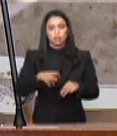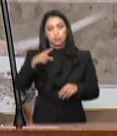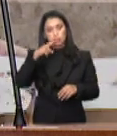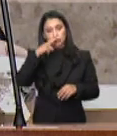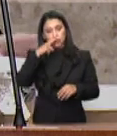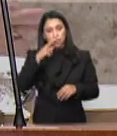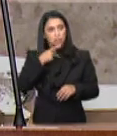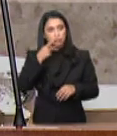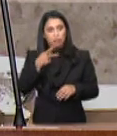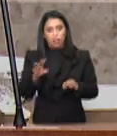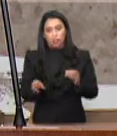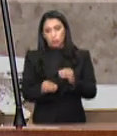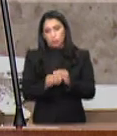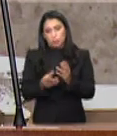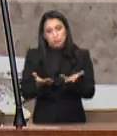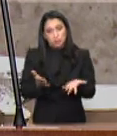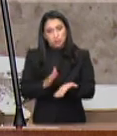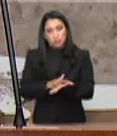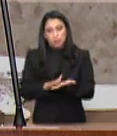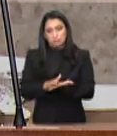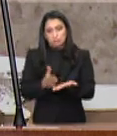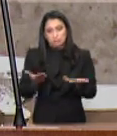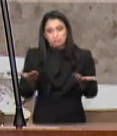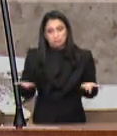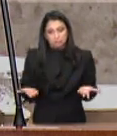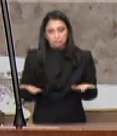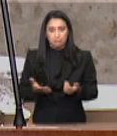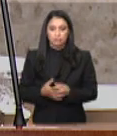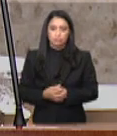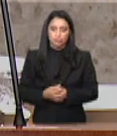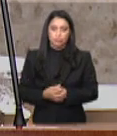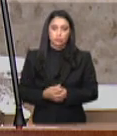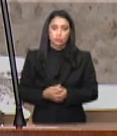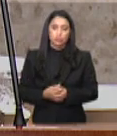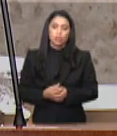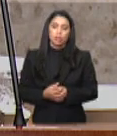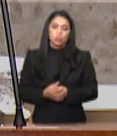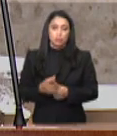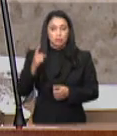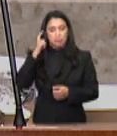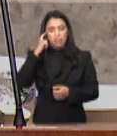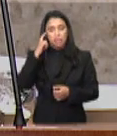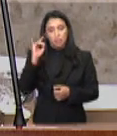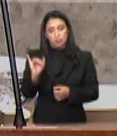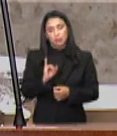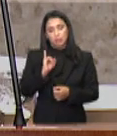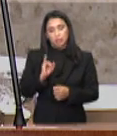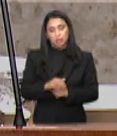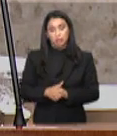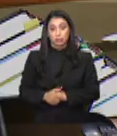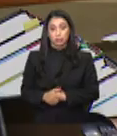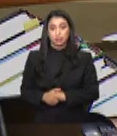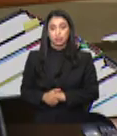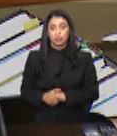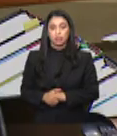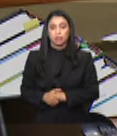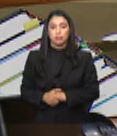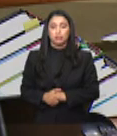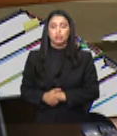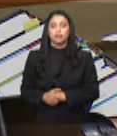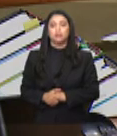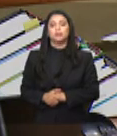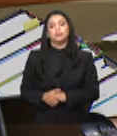alguma observação ou complementação, enfim, um encaminhamento que julgar mais adequado. Muito obrigado, senhora presidente. Cumprimento